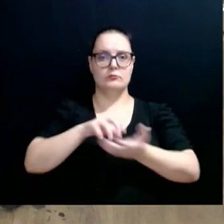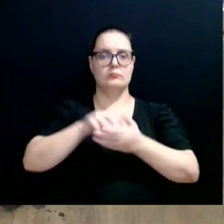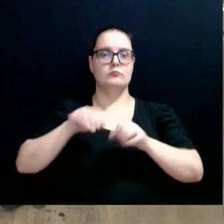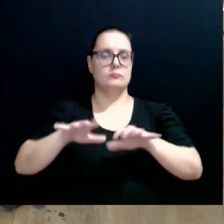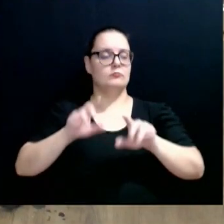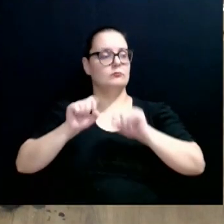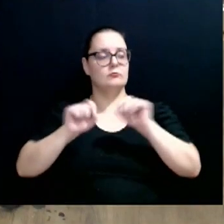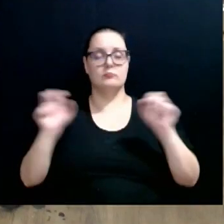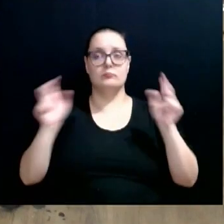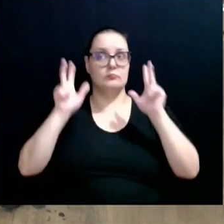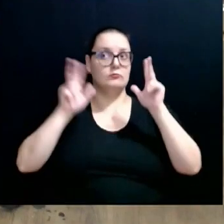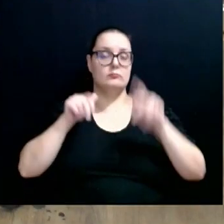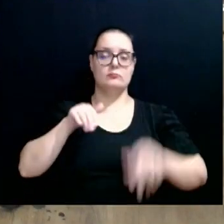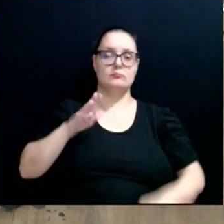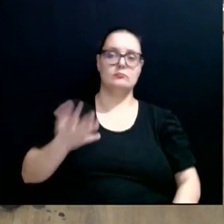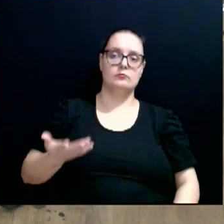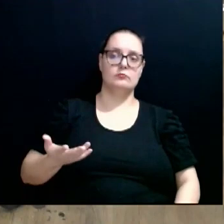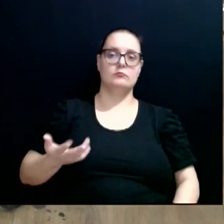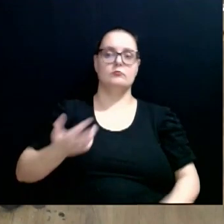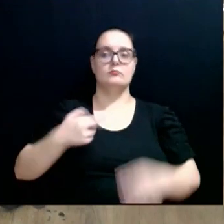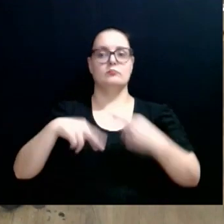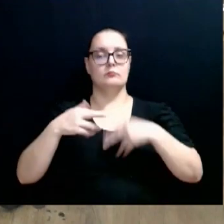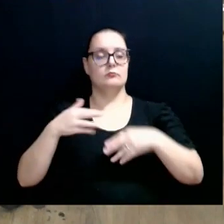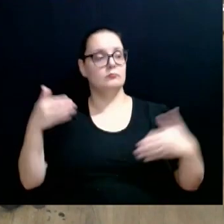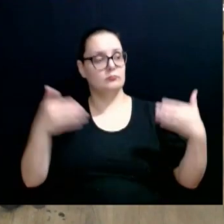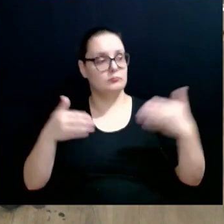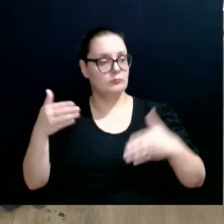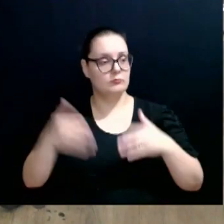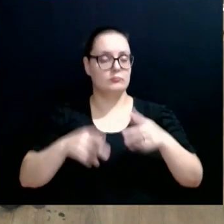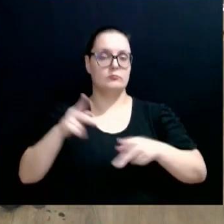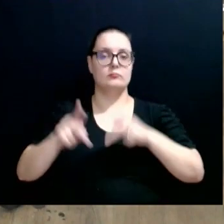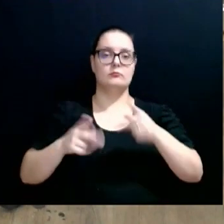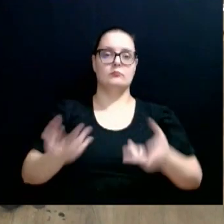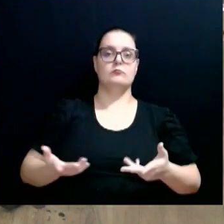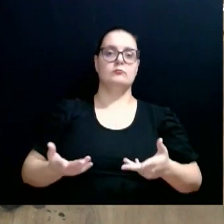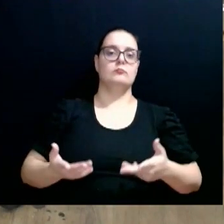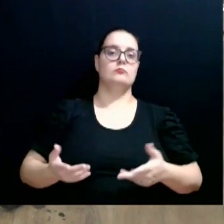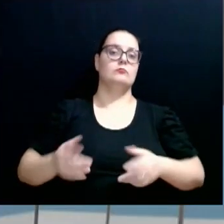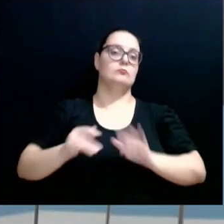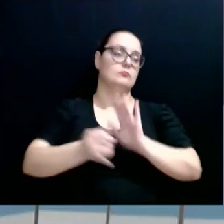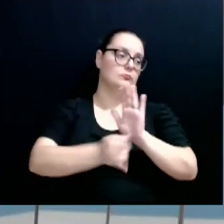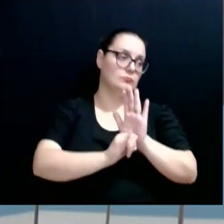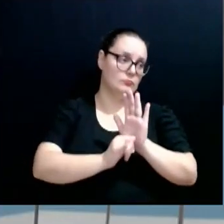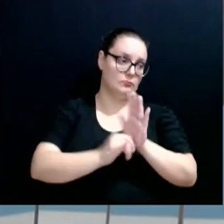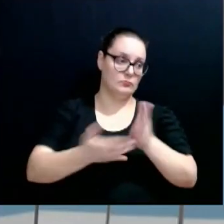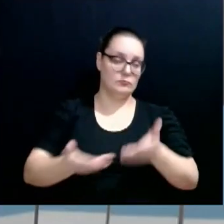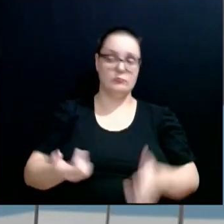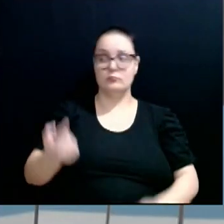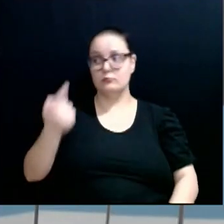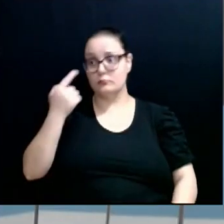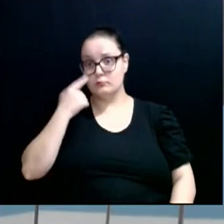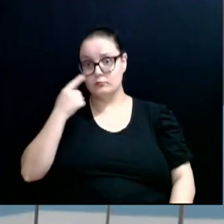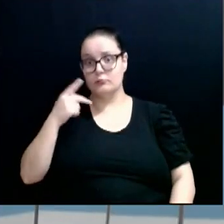atenção dessa participação da população para esse edital? Olha, o vereador Eduardo Magoga participou de